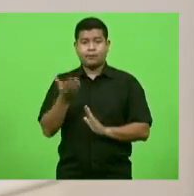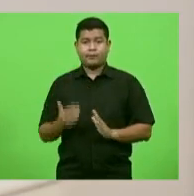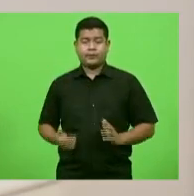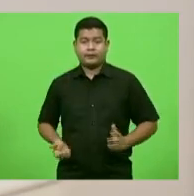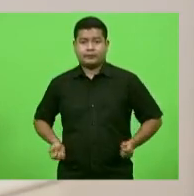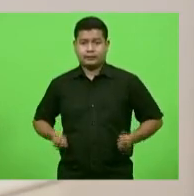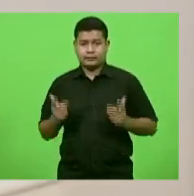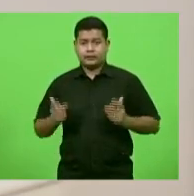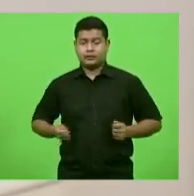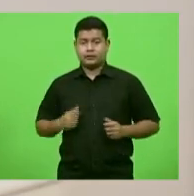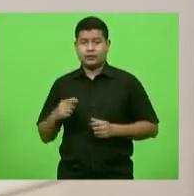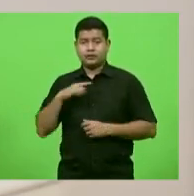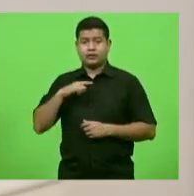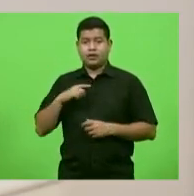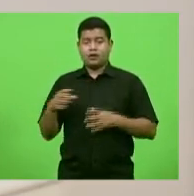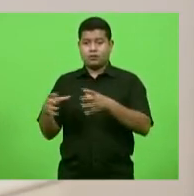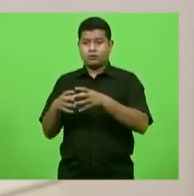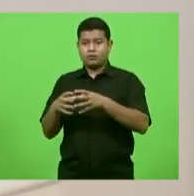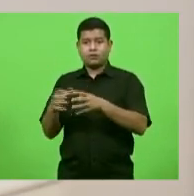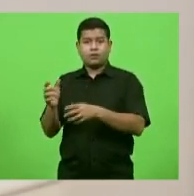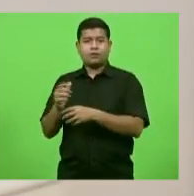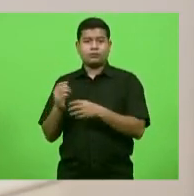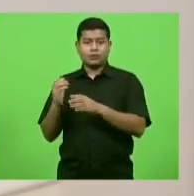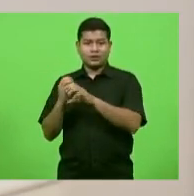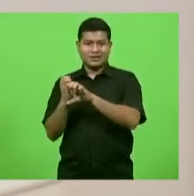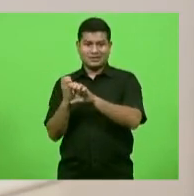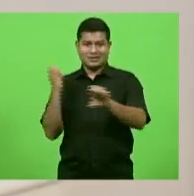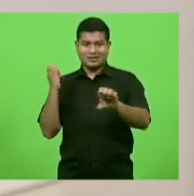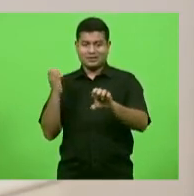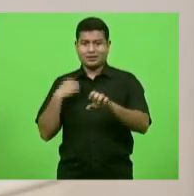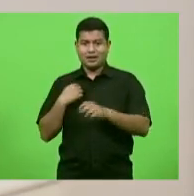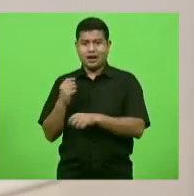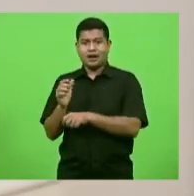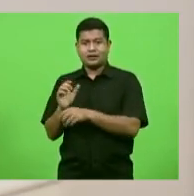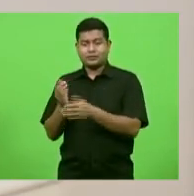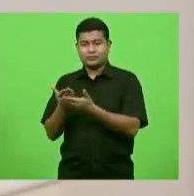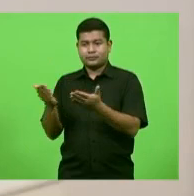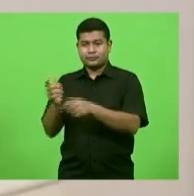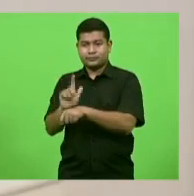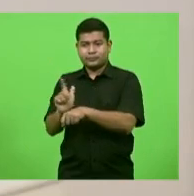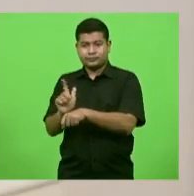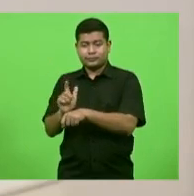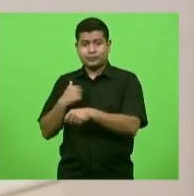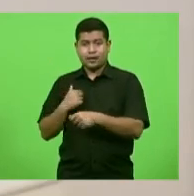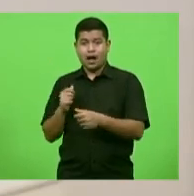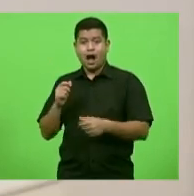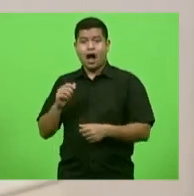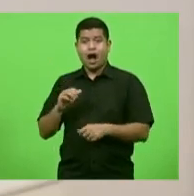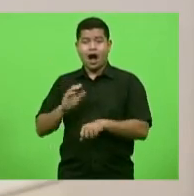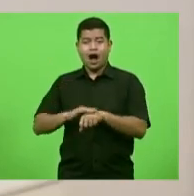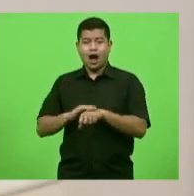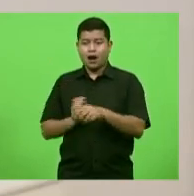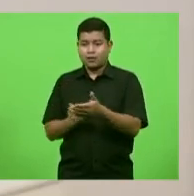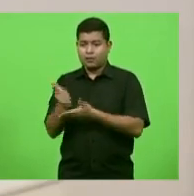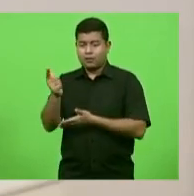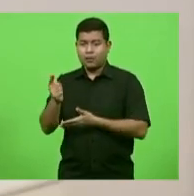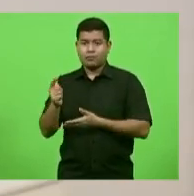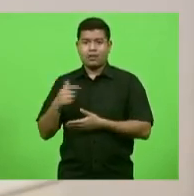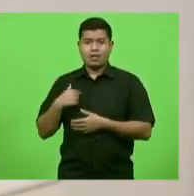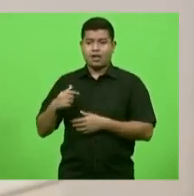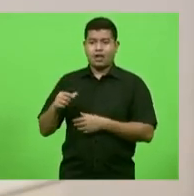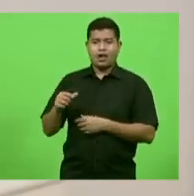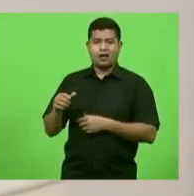grupo de engenheiros clínicos, então é muito importante dizer que as compras da secretaria não são feitas de forma aleatória. Nós